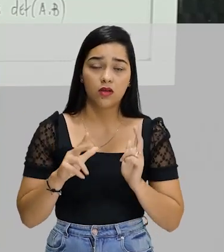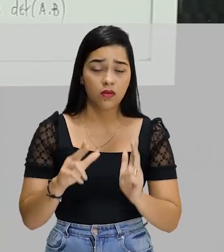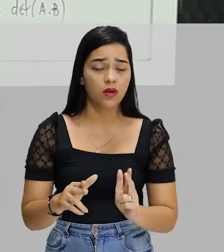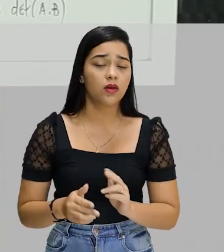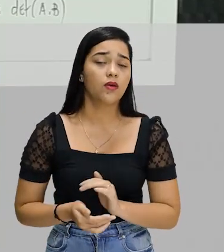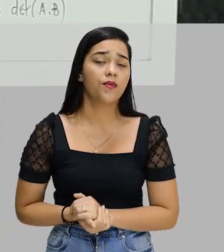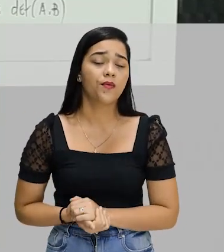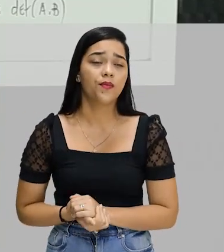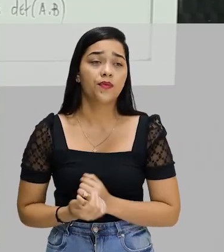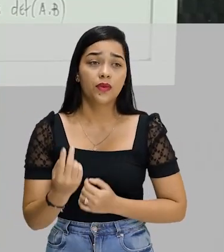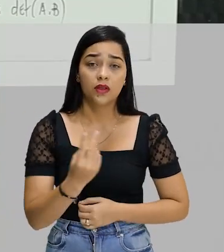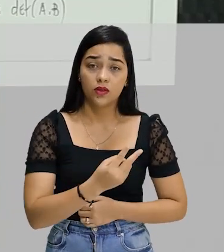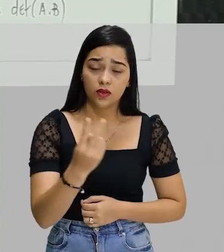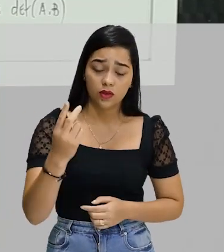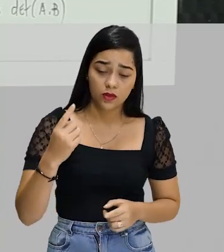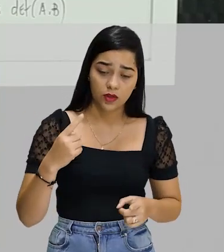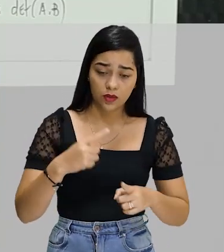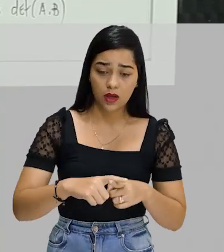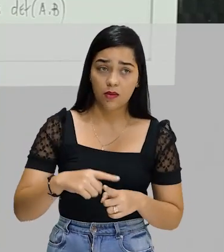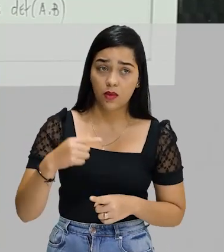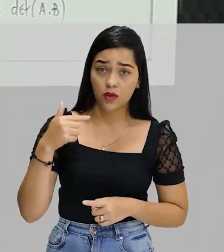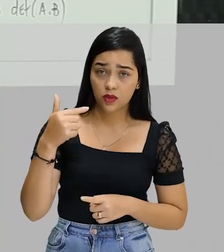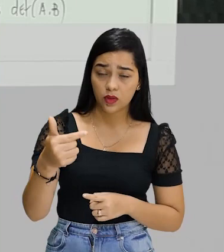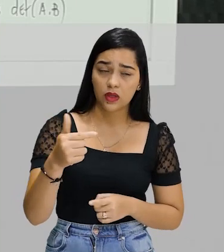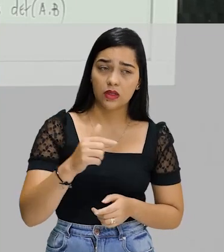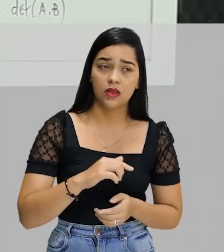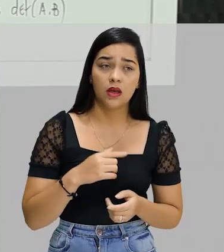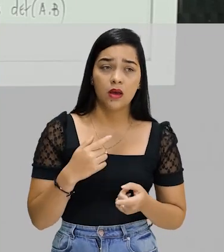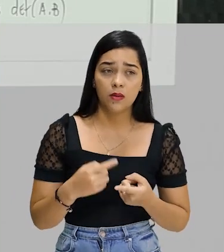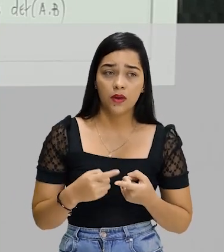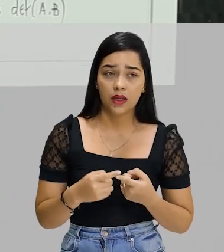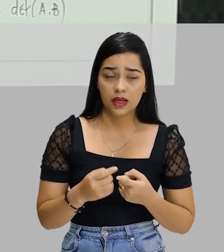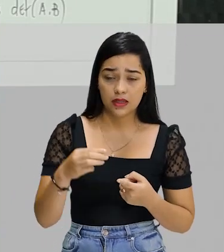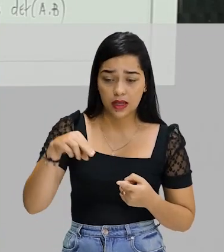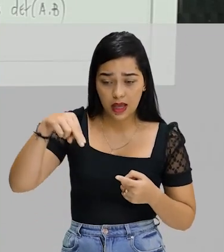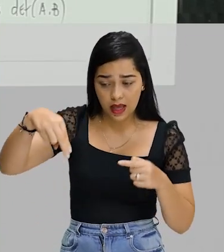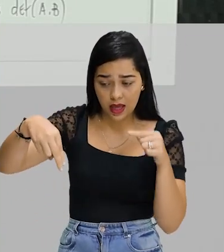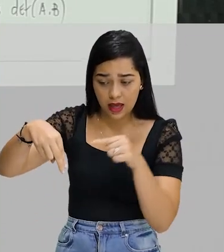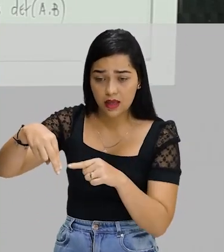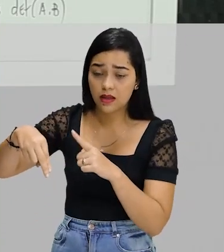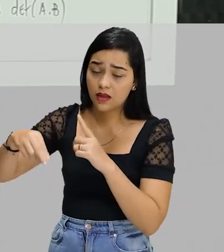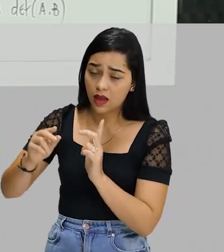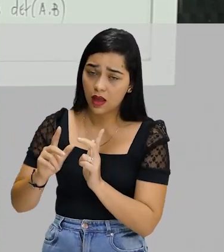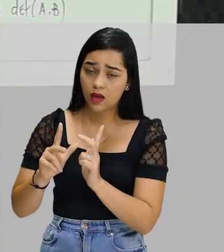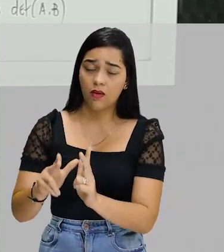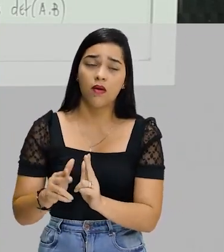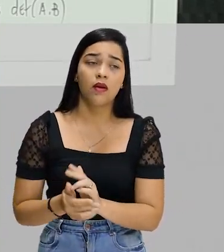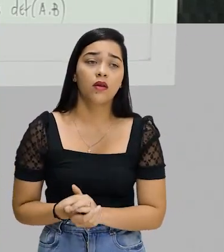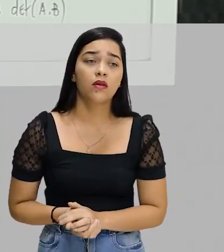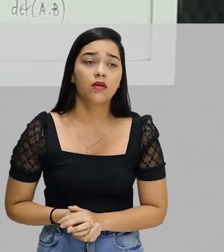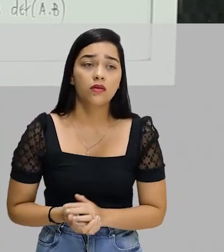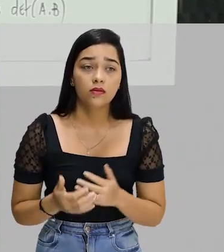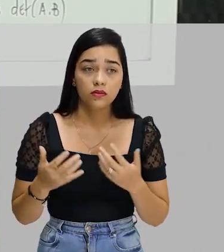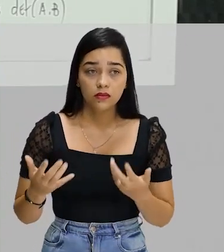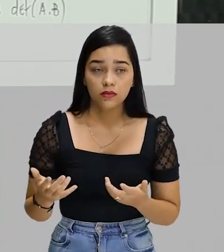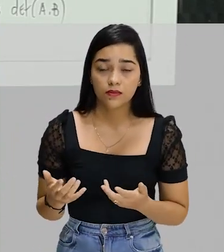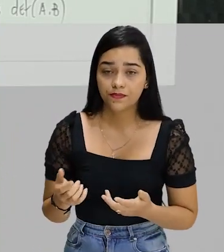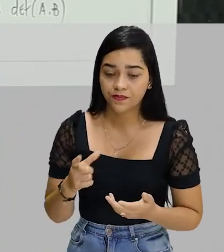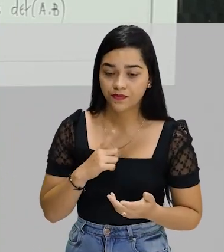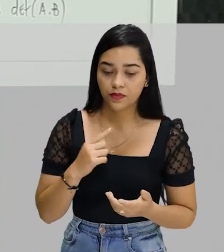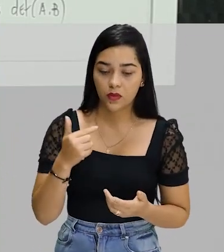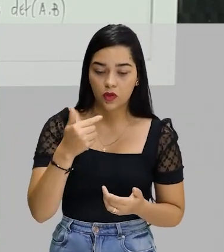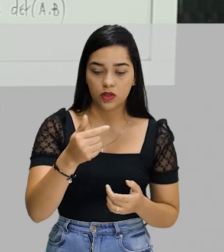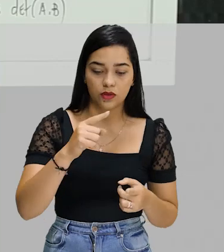aqui esses dois aqui e multiplicar por 2. Porque essa matriz N foi obtida dessa forma. Então, no caso, você vai pegar o